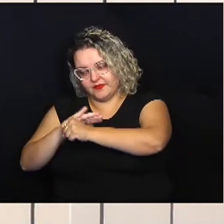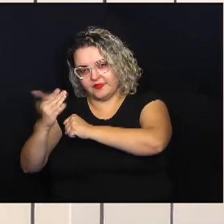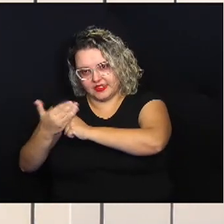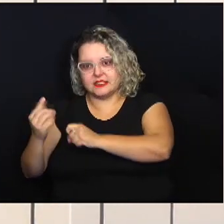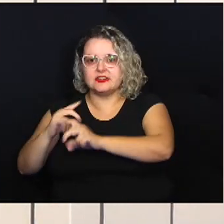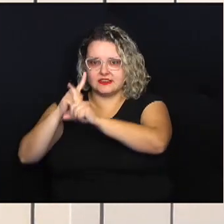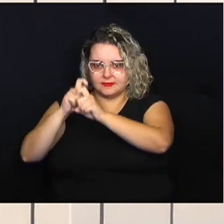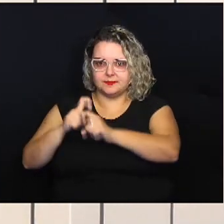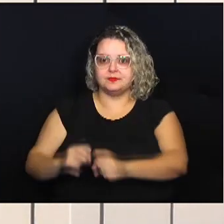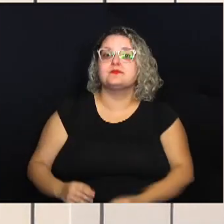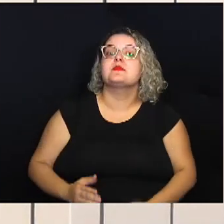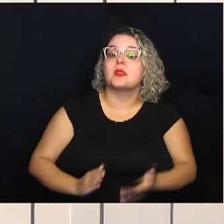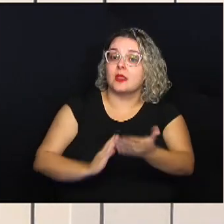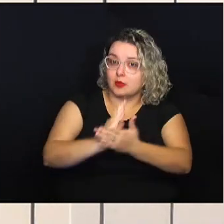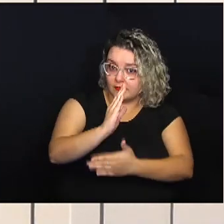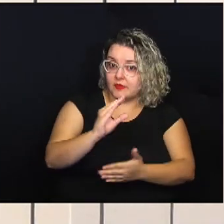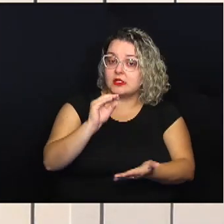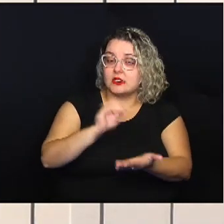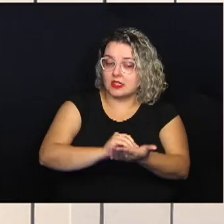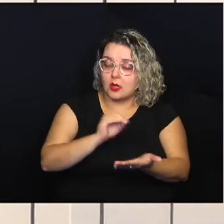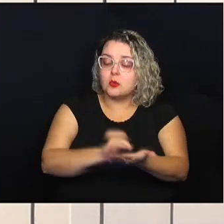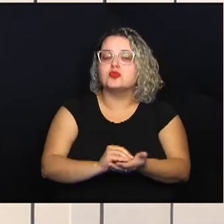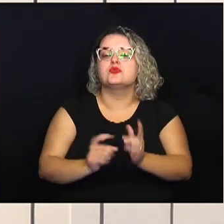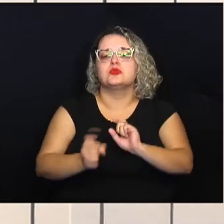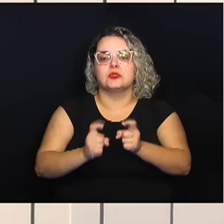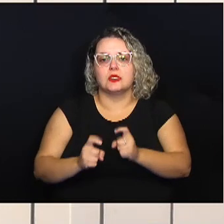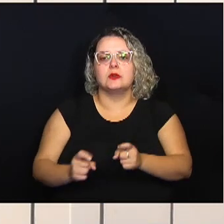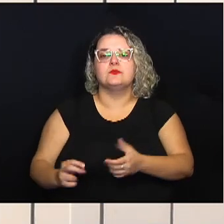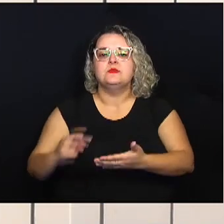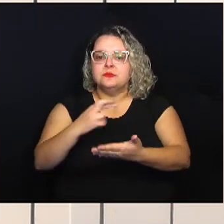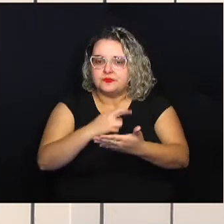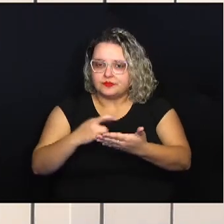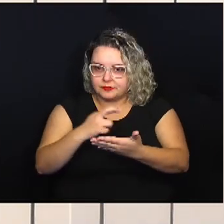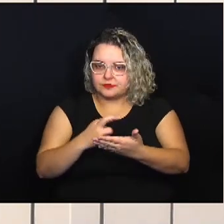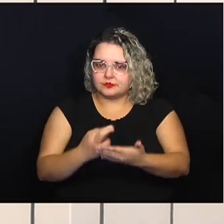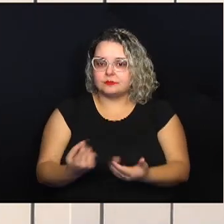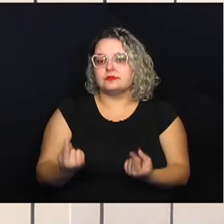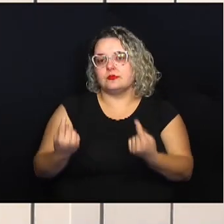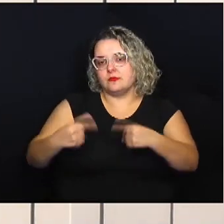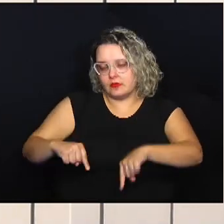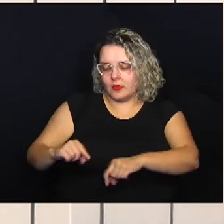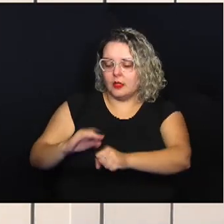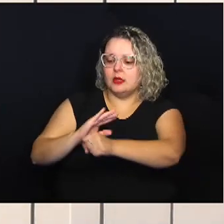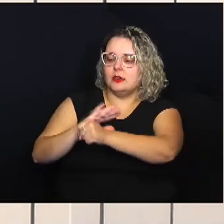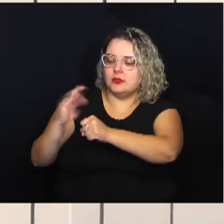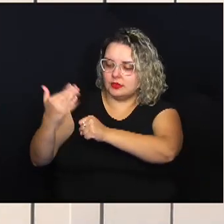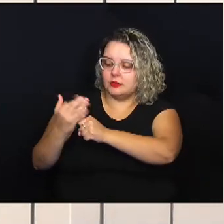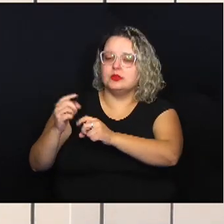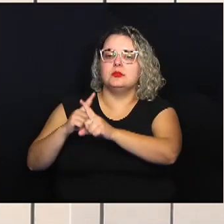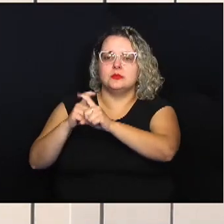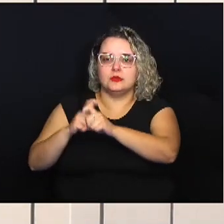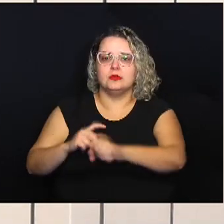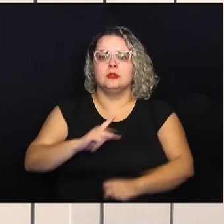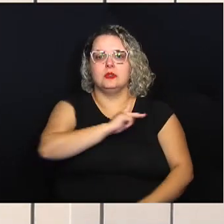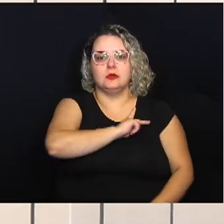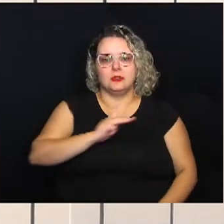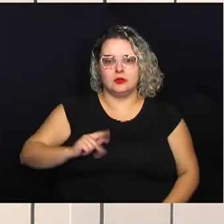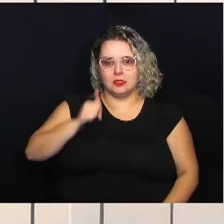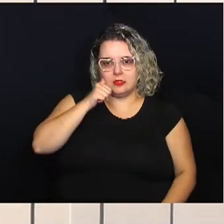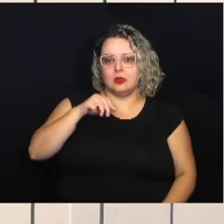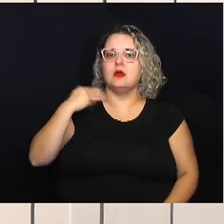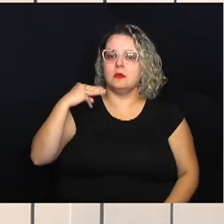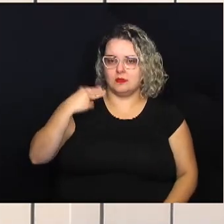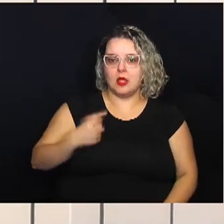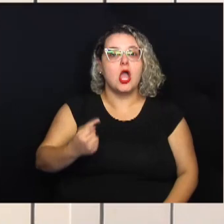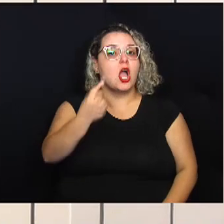e última reunião da Comissão Parlamentar de Inquérito Antifascista, que é presidida pela vereadora Mariana